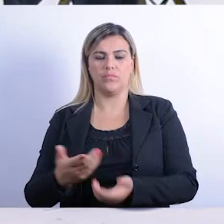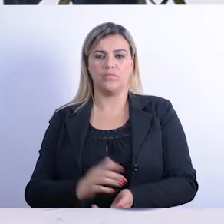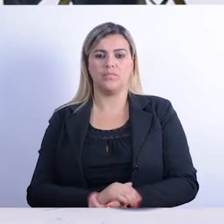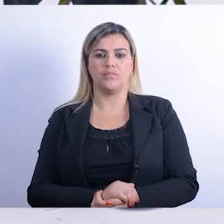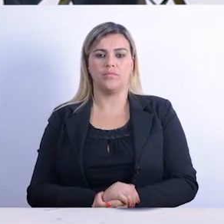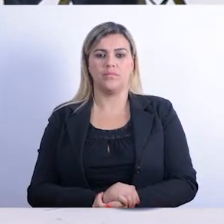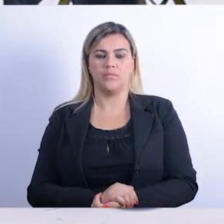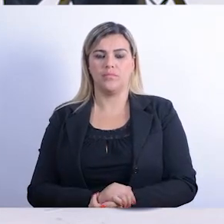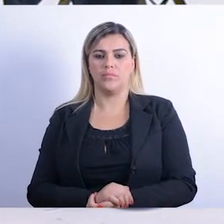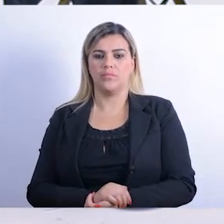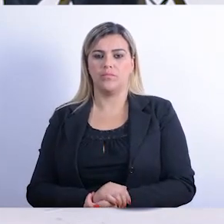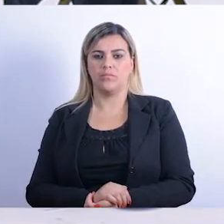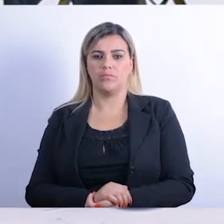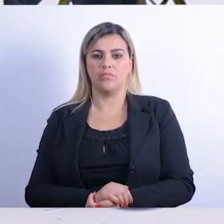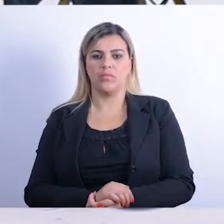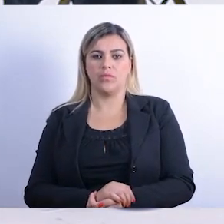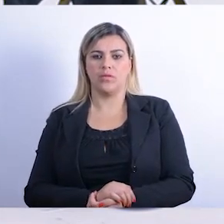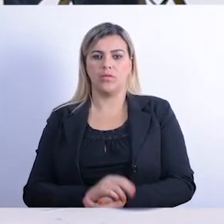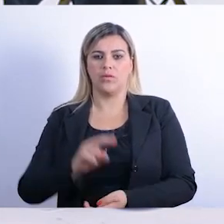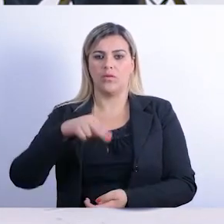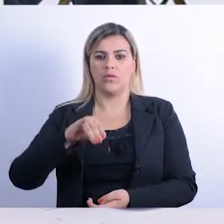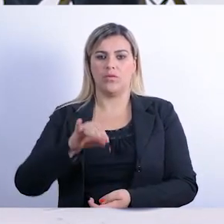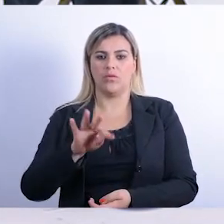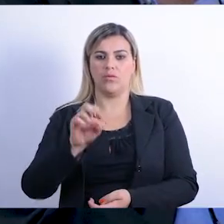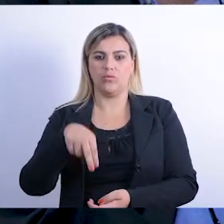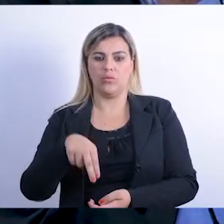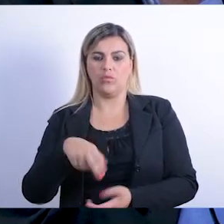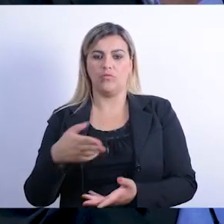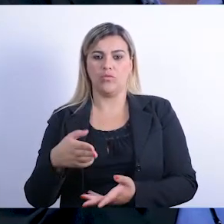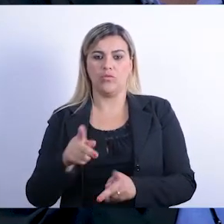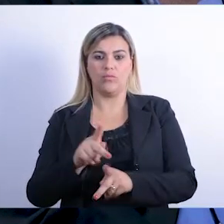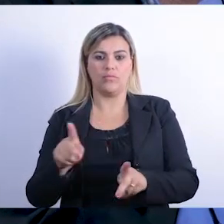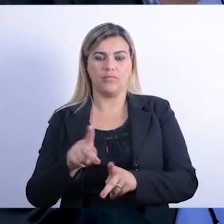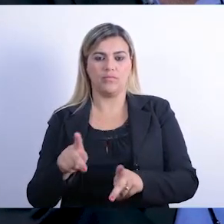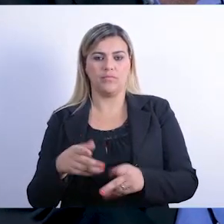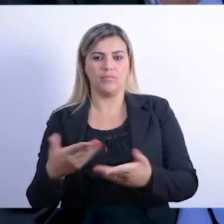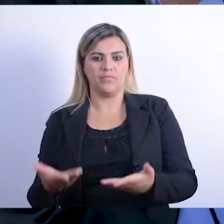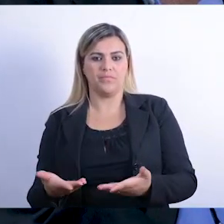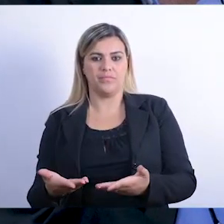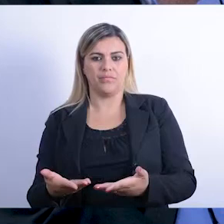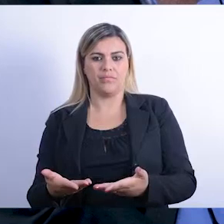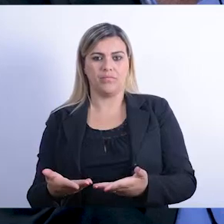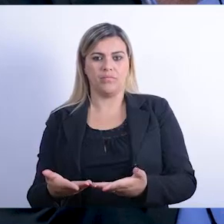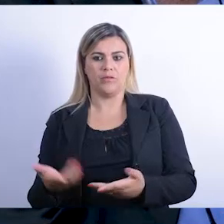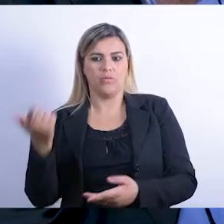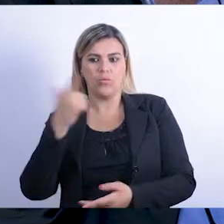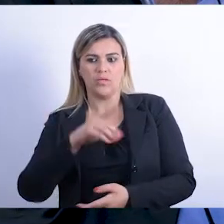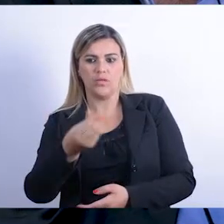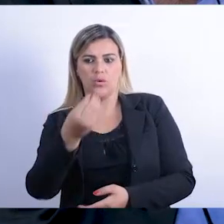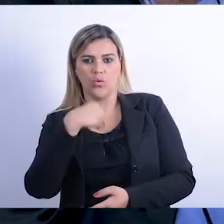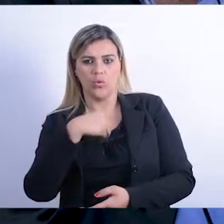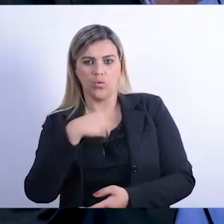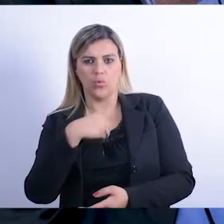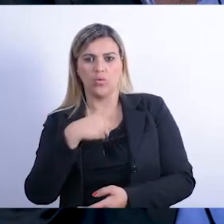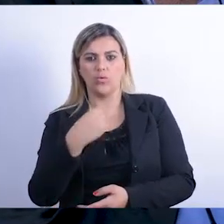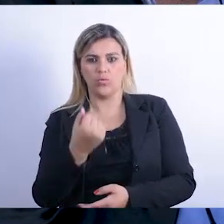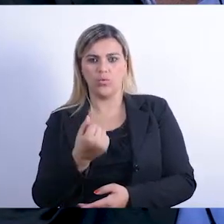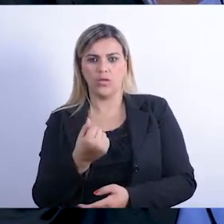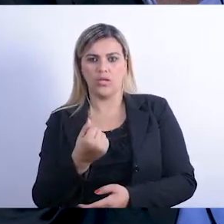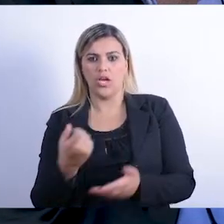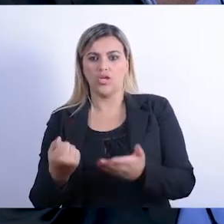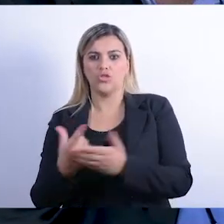administrativa, financeira do Congresso. E o Milton com o corpo de docente. E o Milton foi para o corpo de docente. E eu falei, eu só aceito se a renda do Congresso,